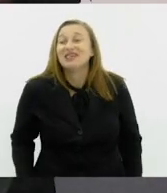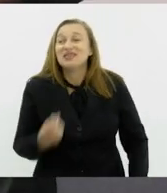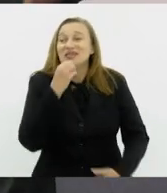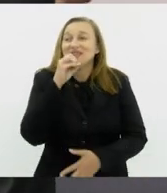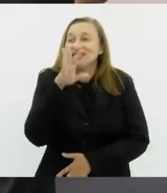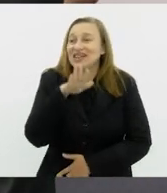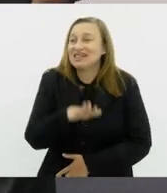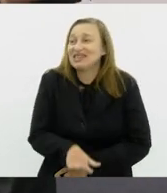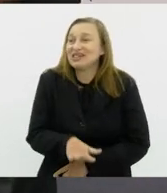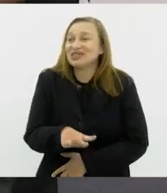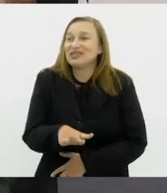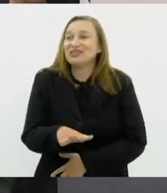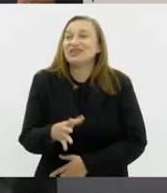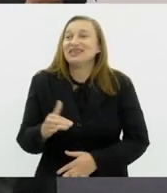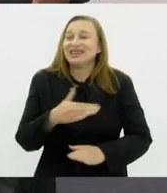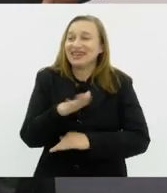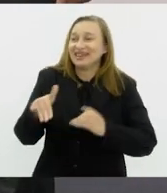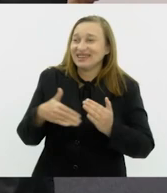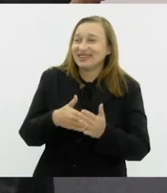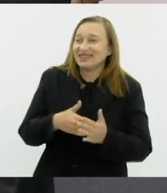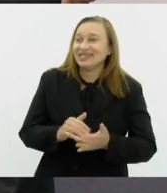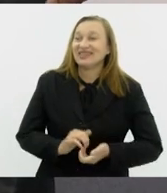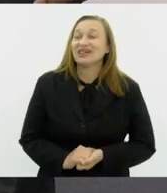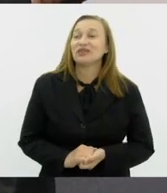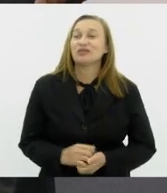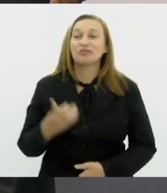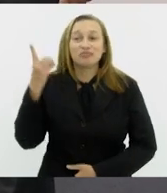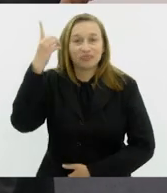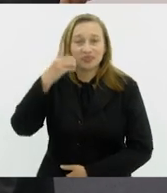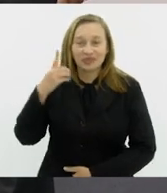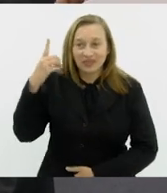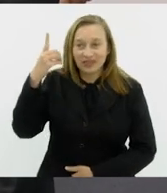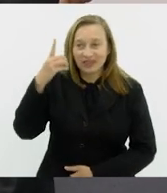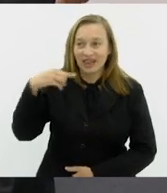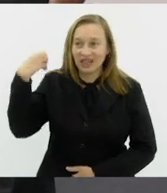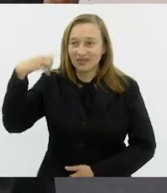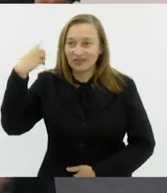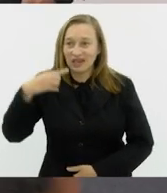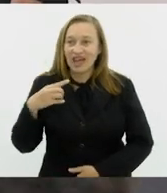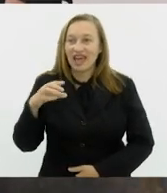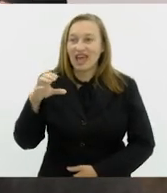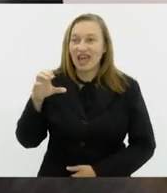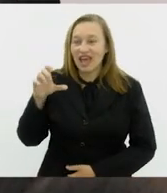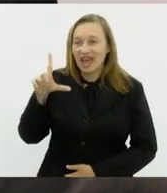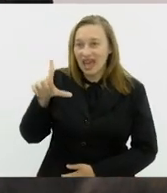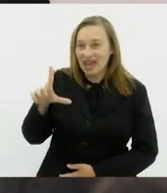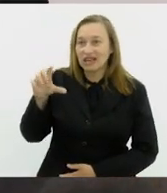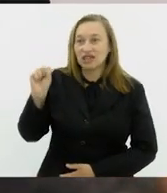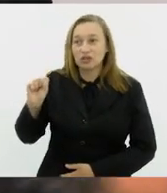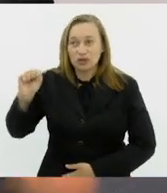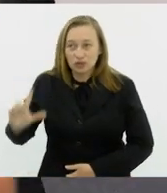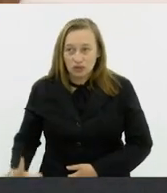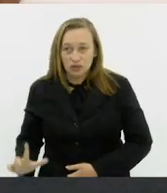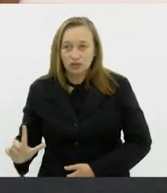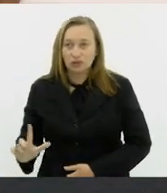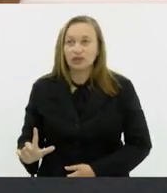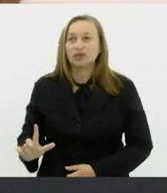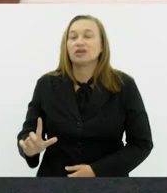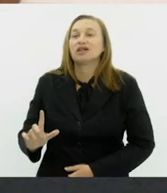todos. Meu nome é Davi Zangirolami, eu sou advogado da empresa LSul Táxi Aéreo e da L-Site Viagens e